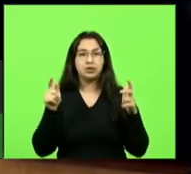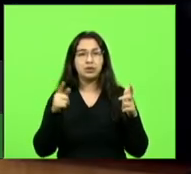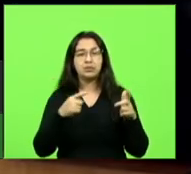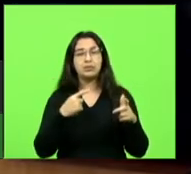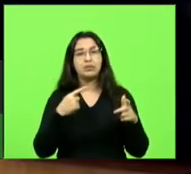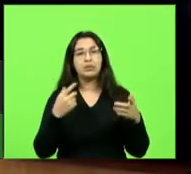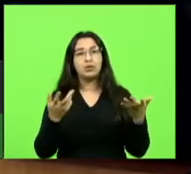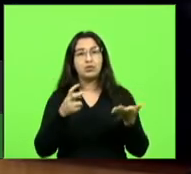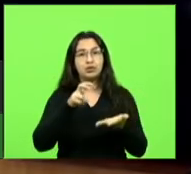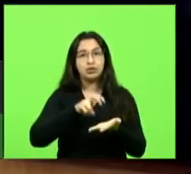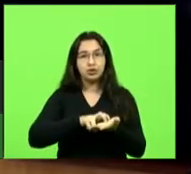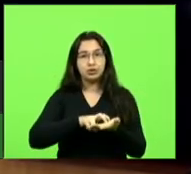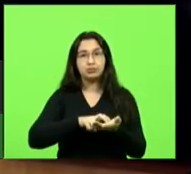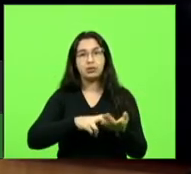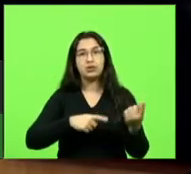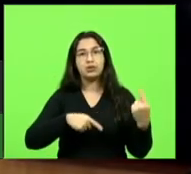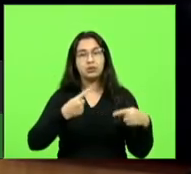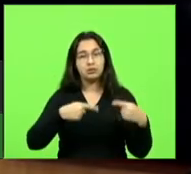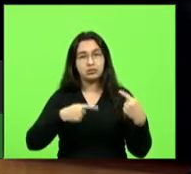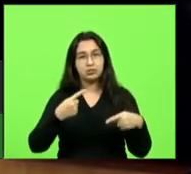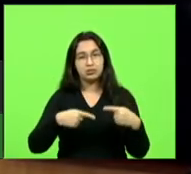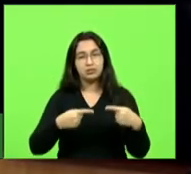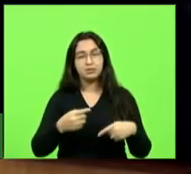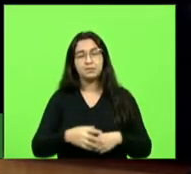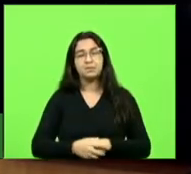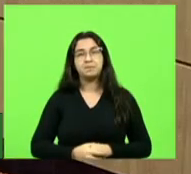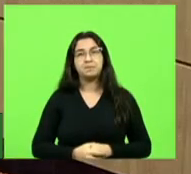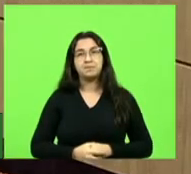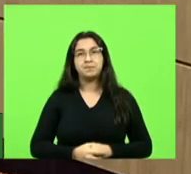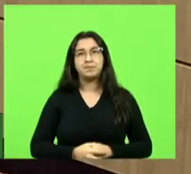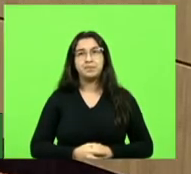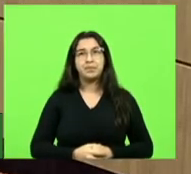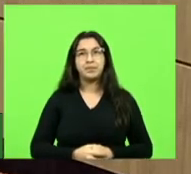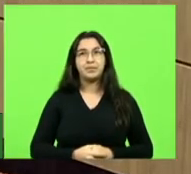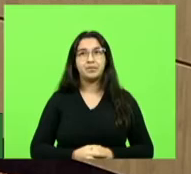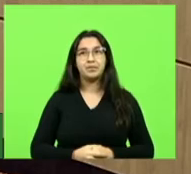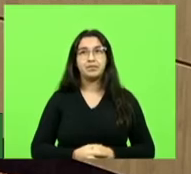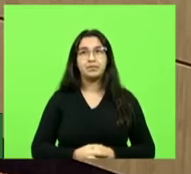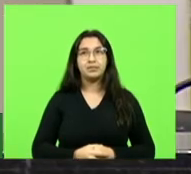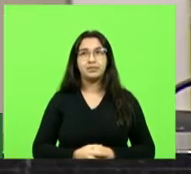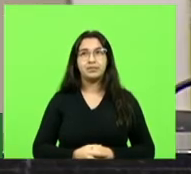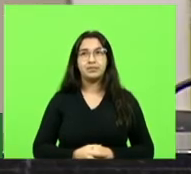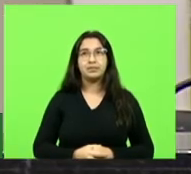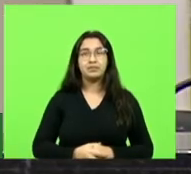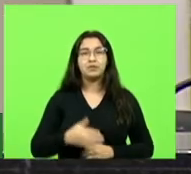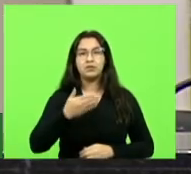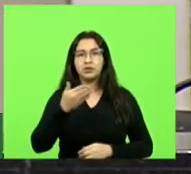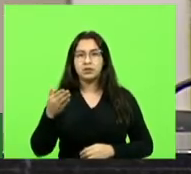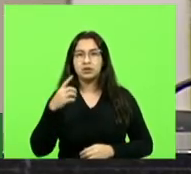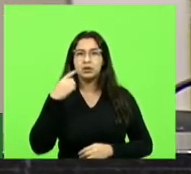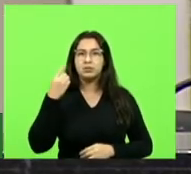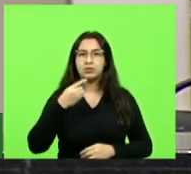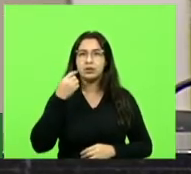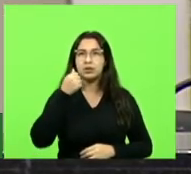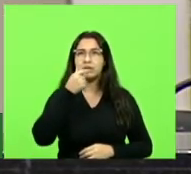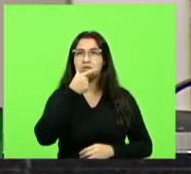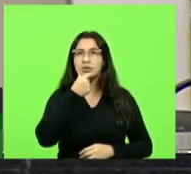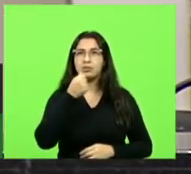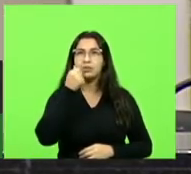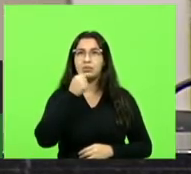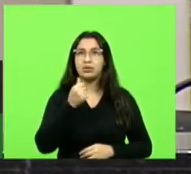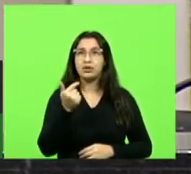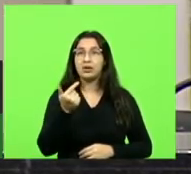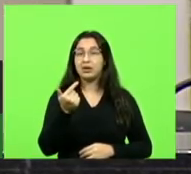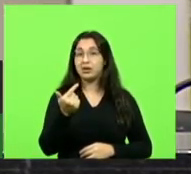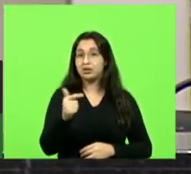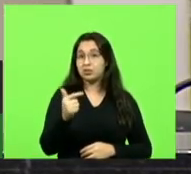na Comissão de Finanças e Tributação. Obrigada. Ok, deputada. Saliento aos senhores e senhoras deputados que nós não temos o sistema de voto